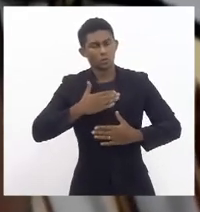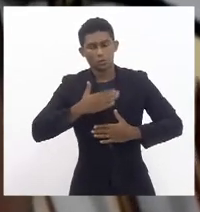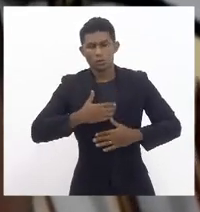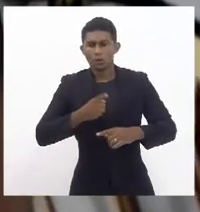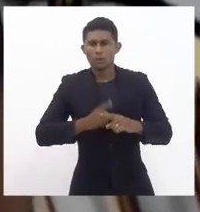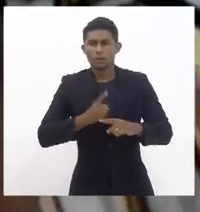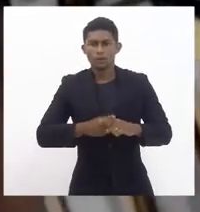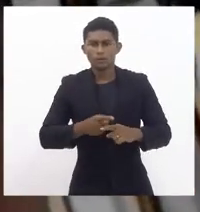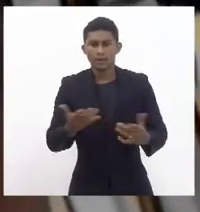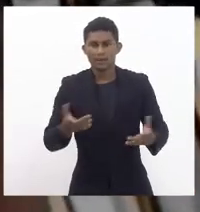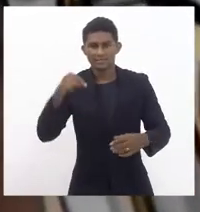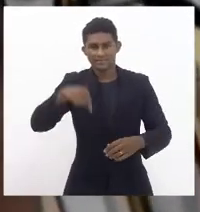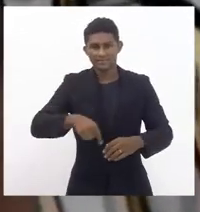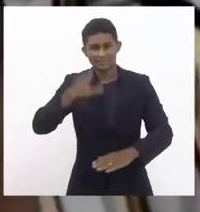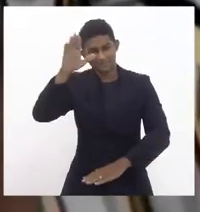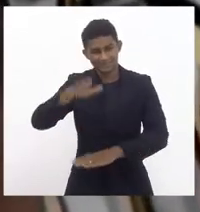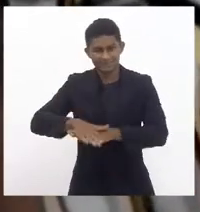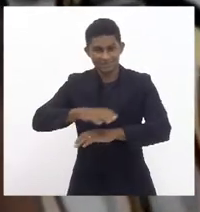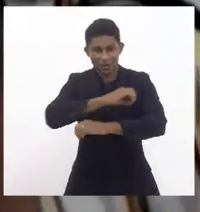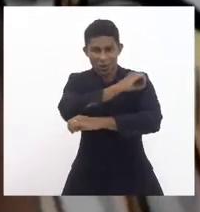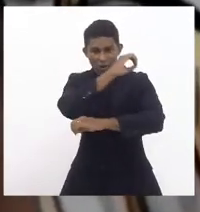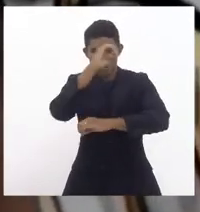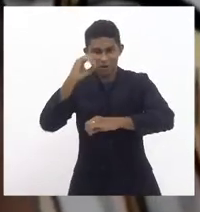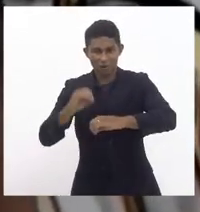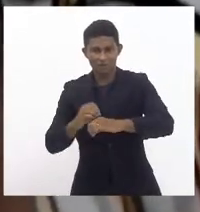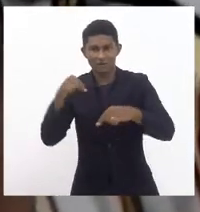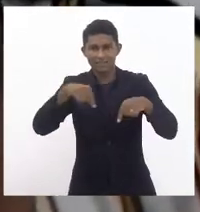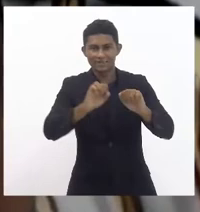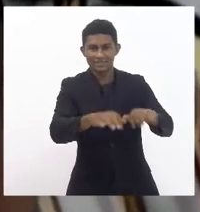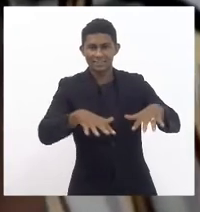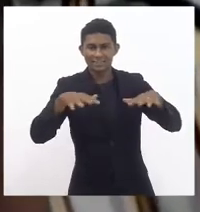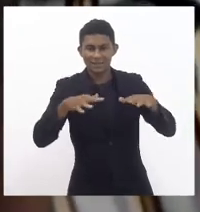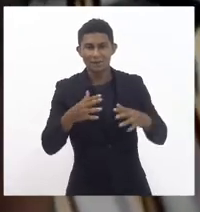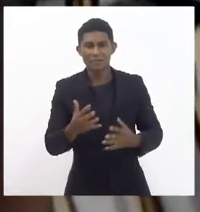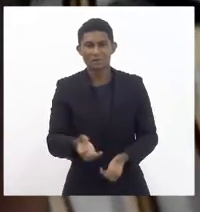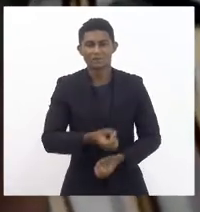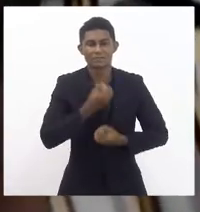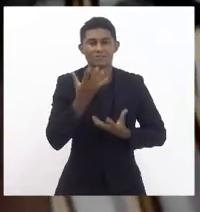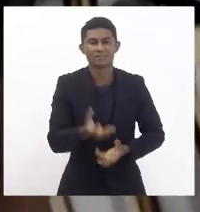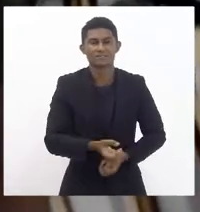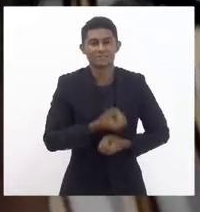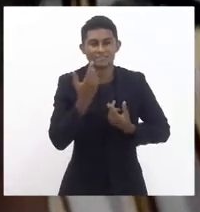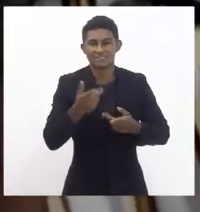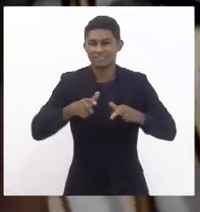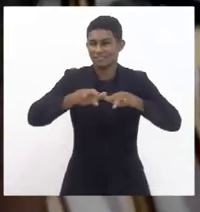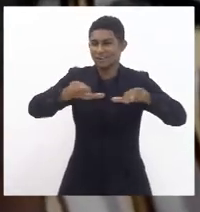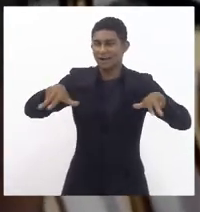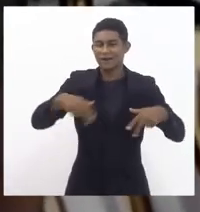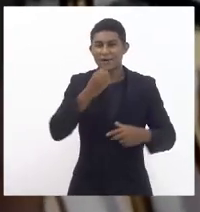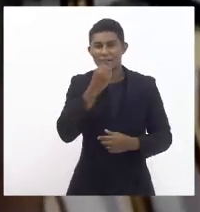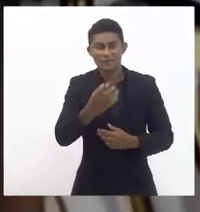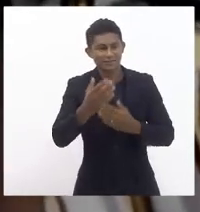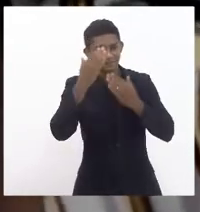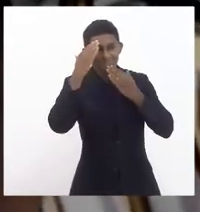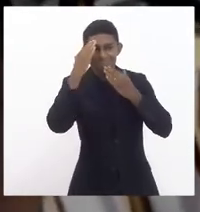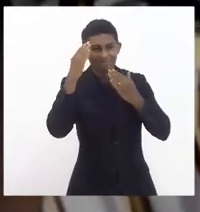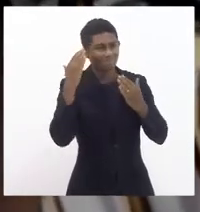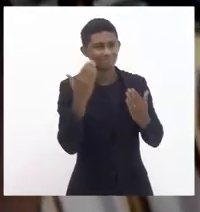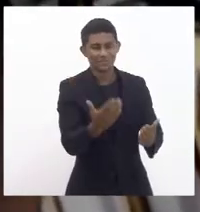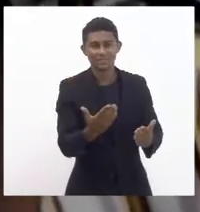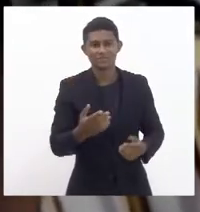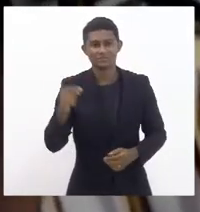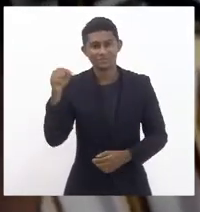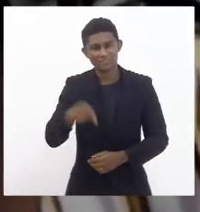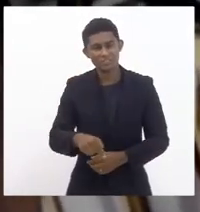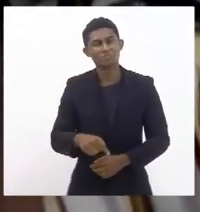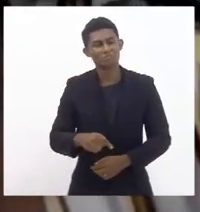numa tarde é temática da nossa sessão Presidente muito obrigada por esse espaço